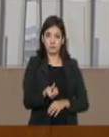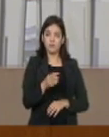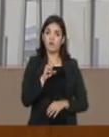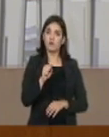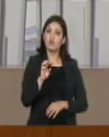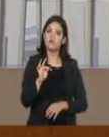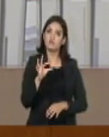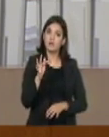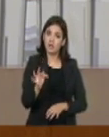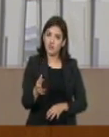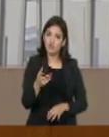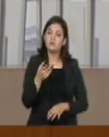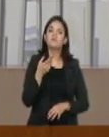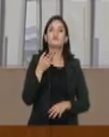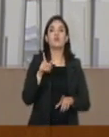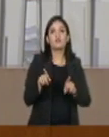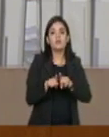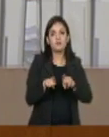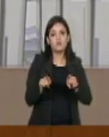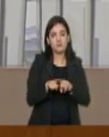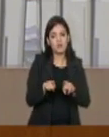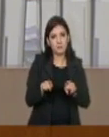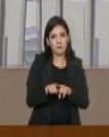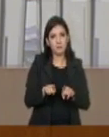tese firmada neste HC